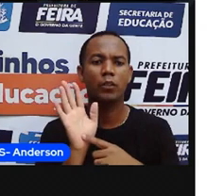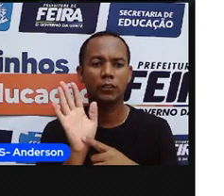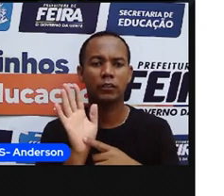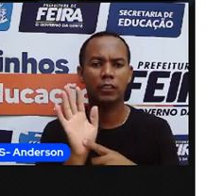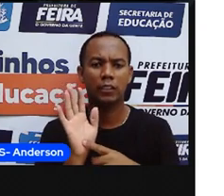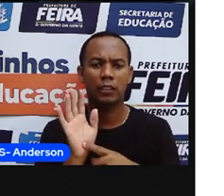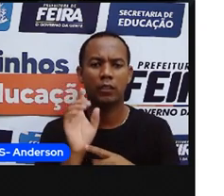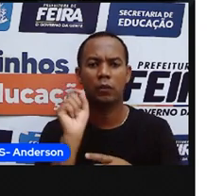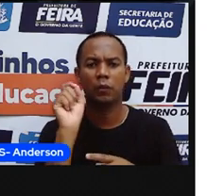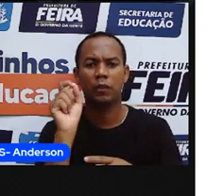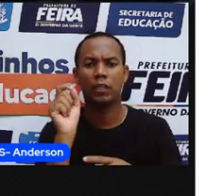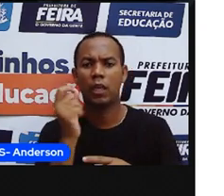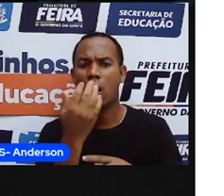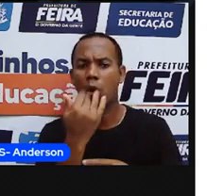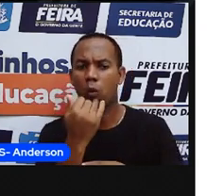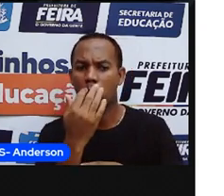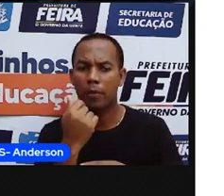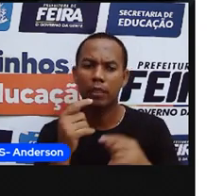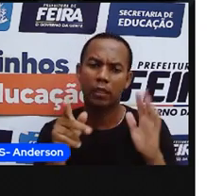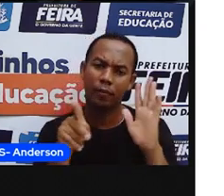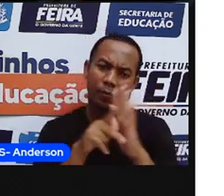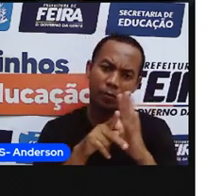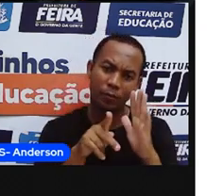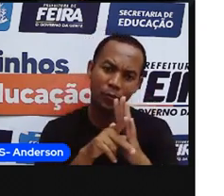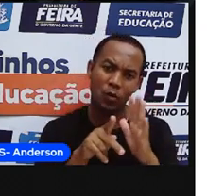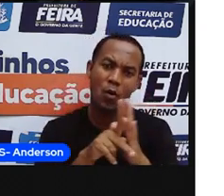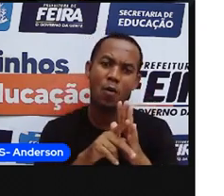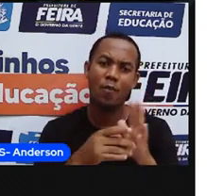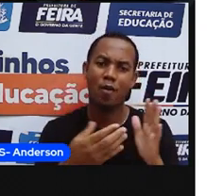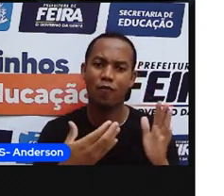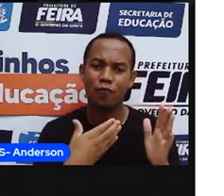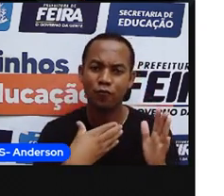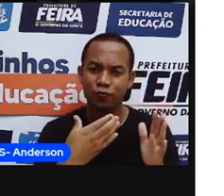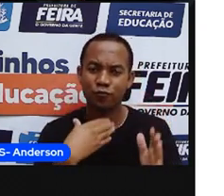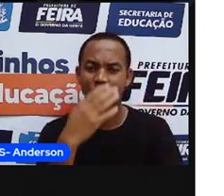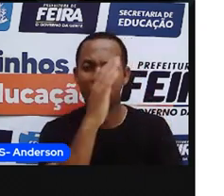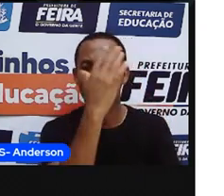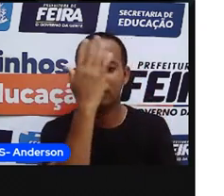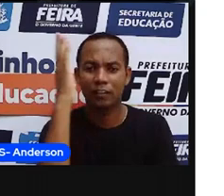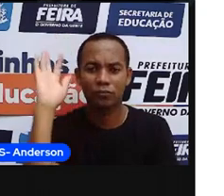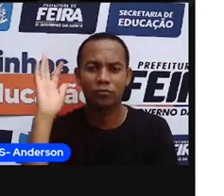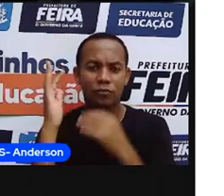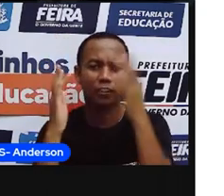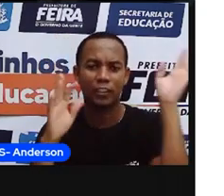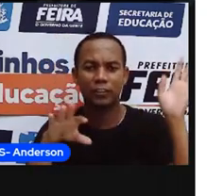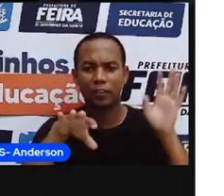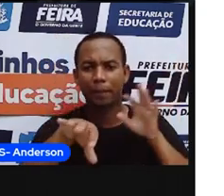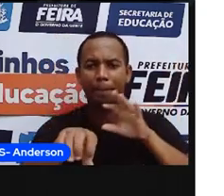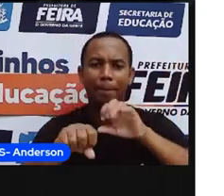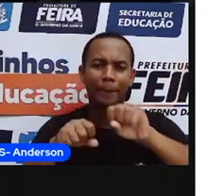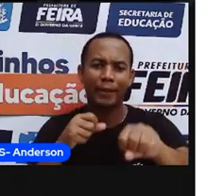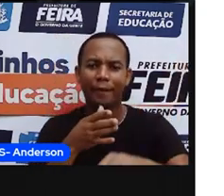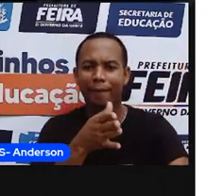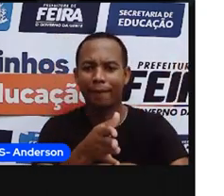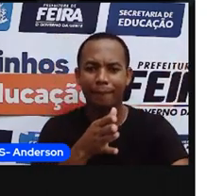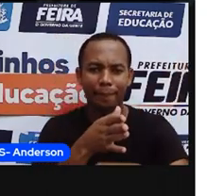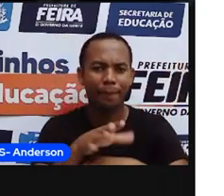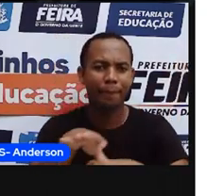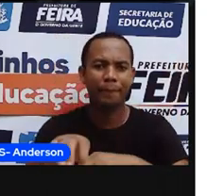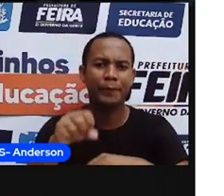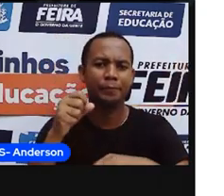a grande base da alimentação deles vem de onde? Da natureza, né? De frutas, de